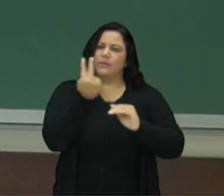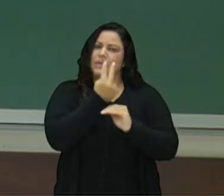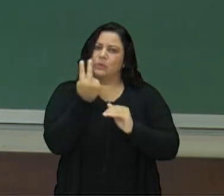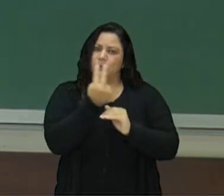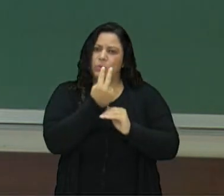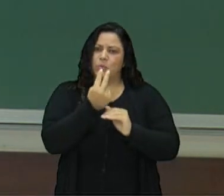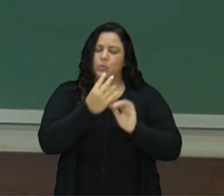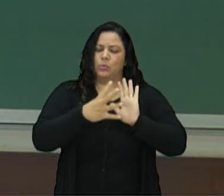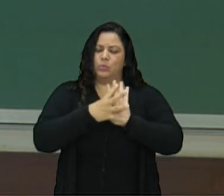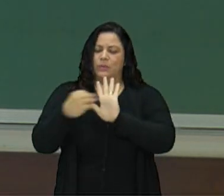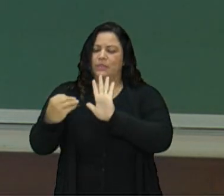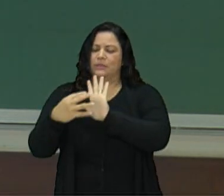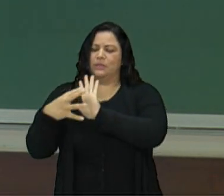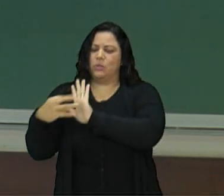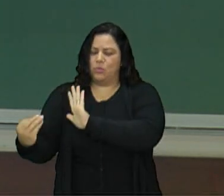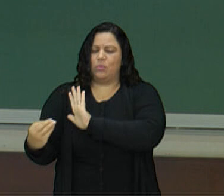cromátides.